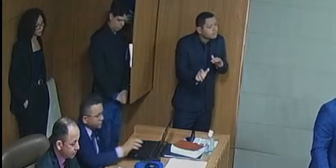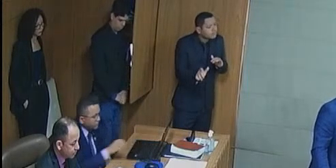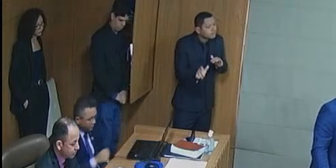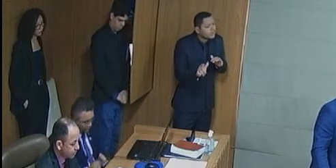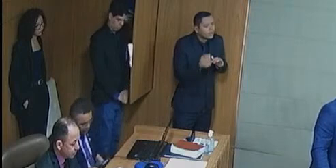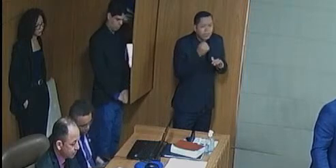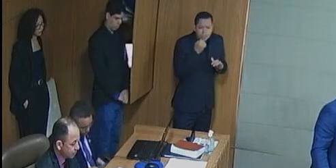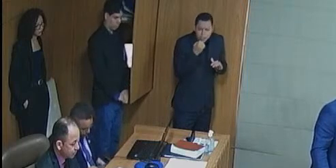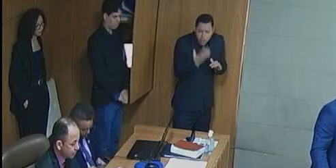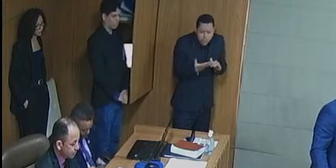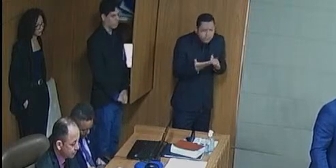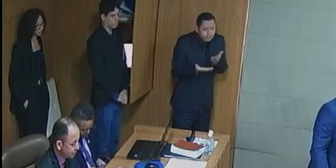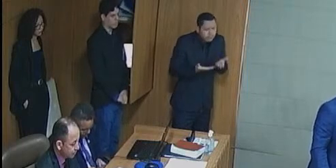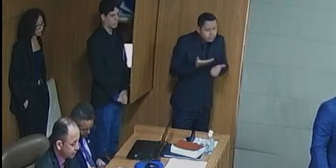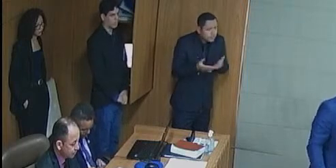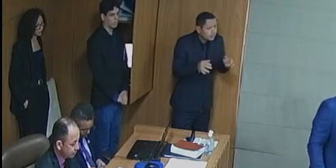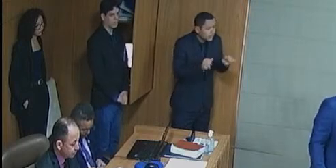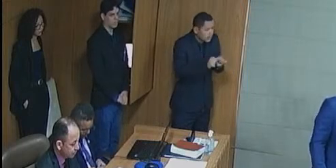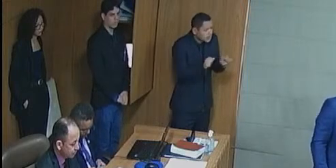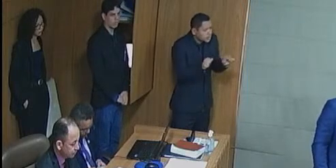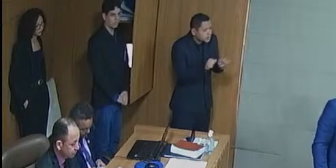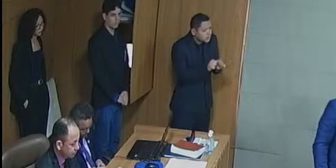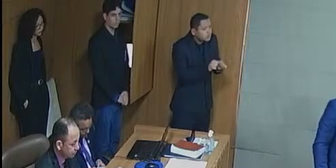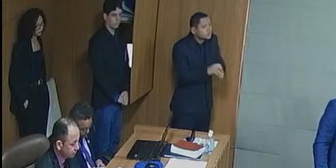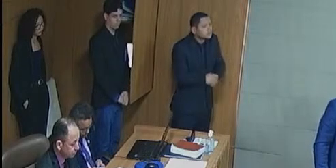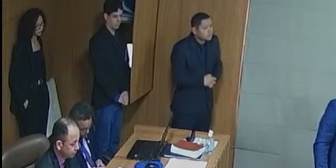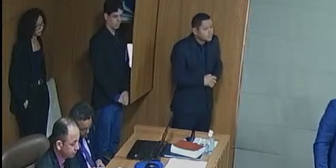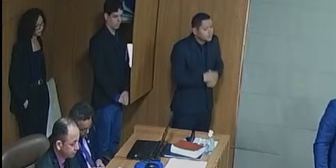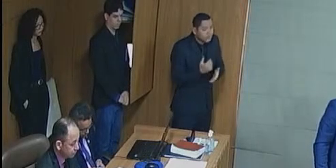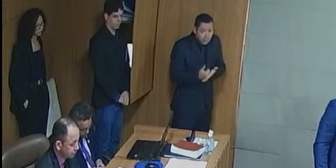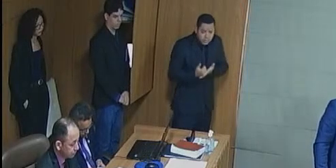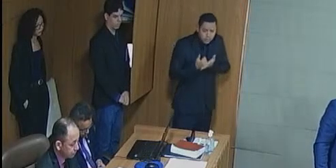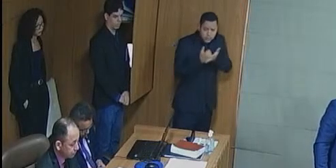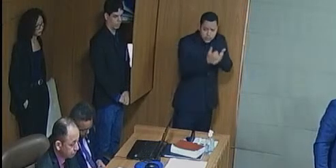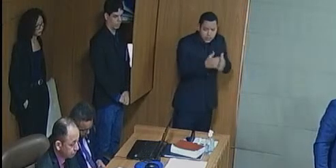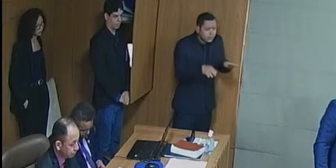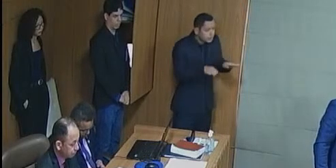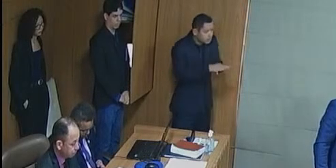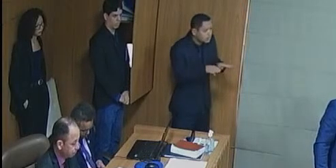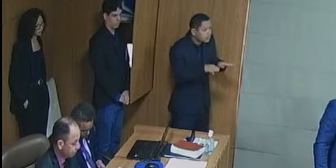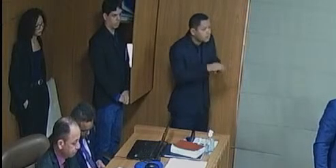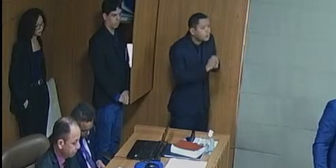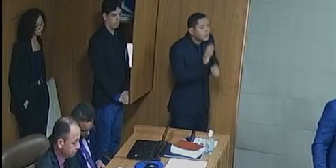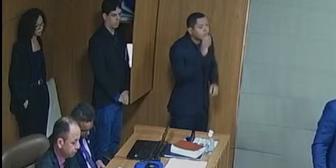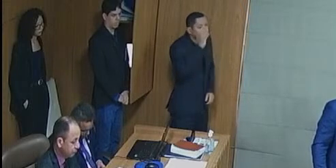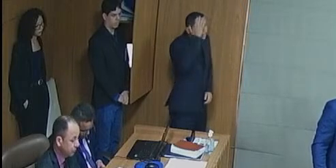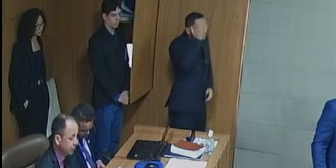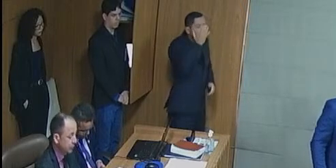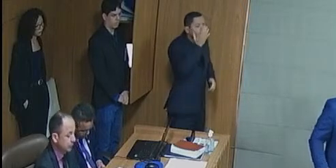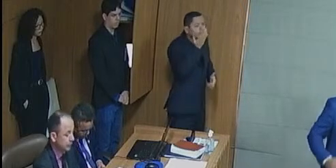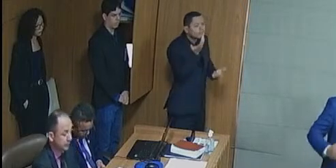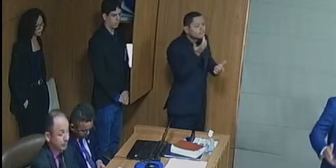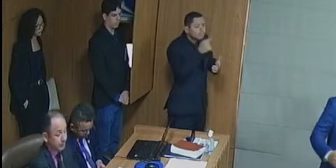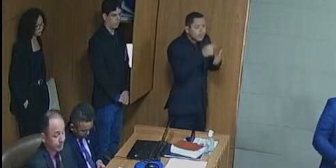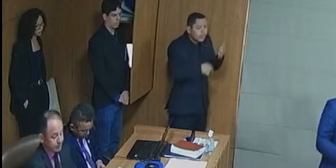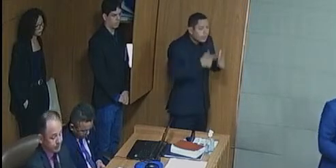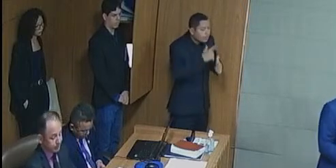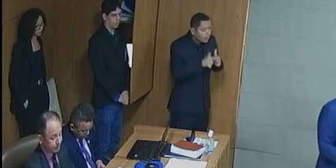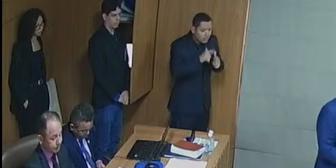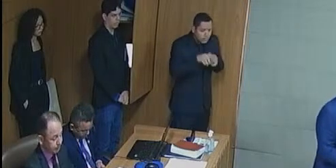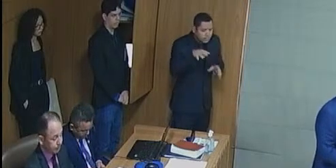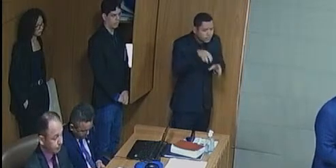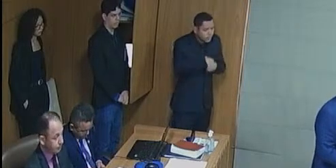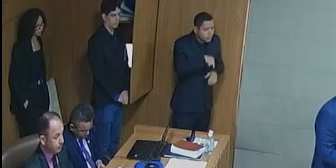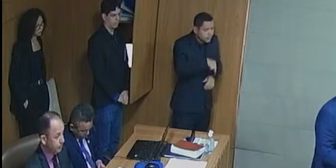solícita em poder contribuir para que solucionasse problemas tanto da secretaria quanto a câmara